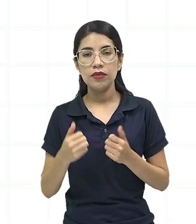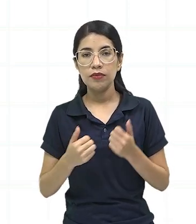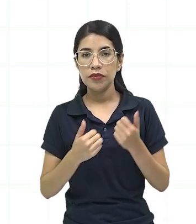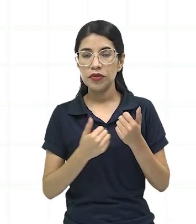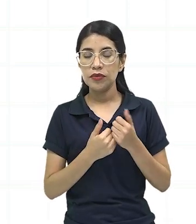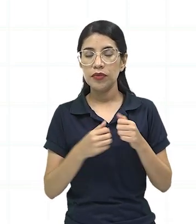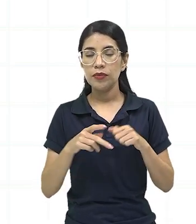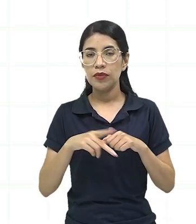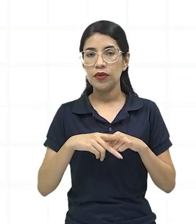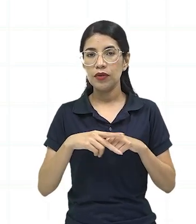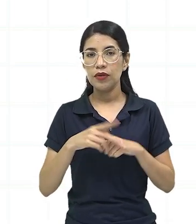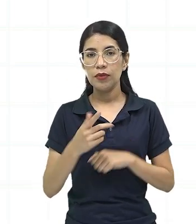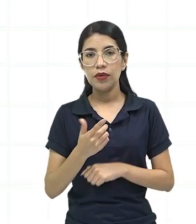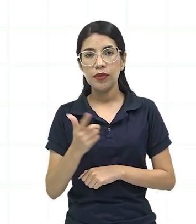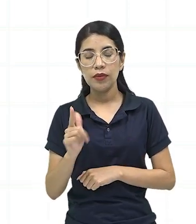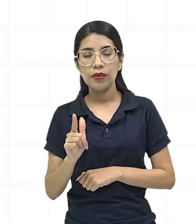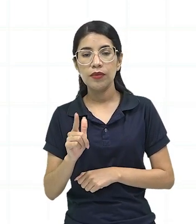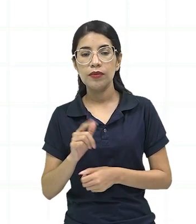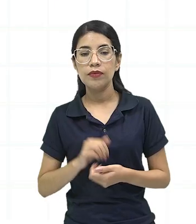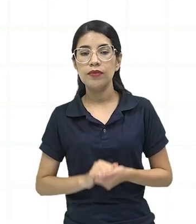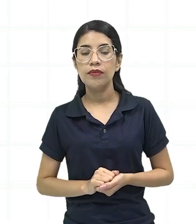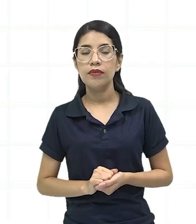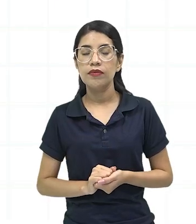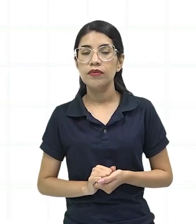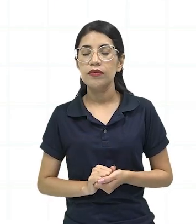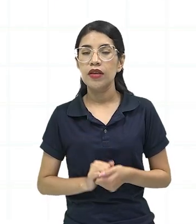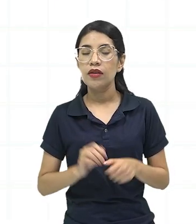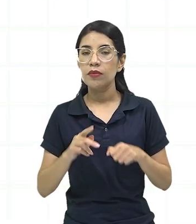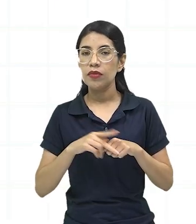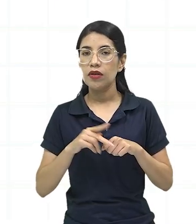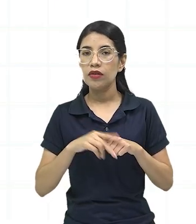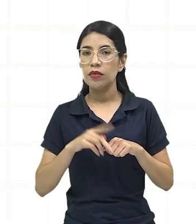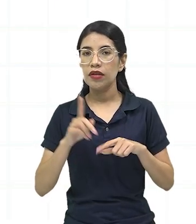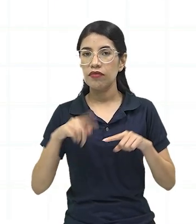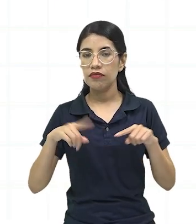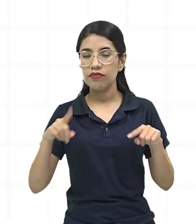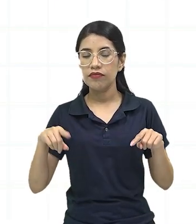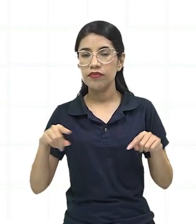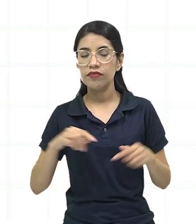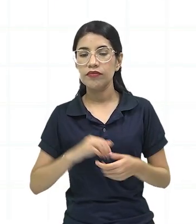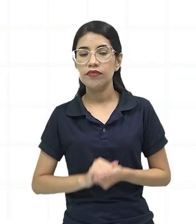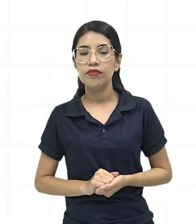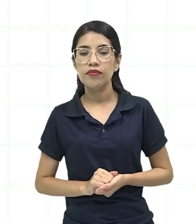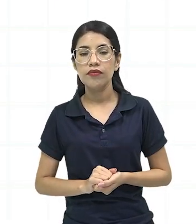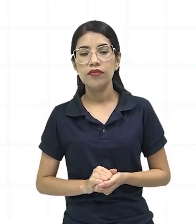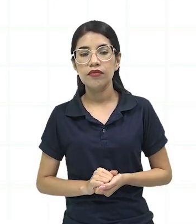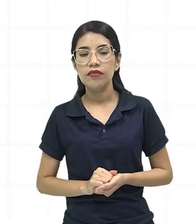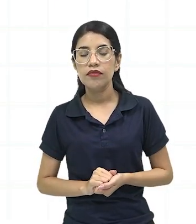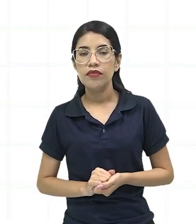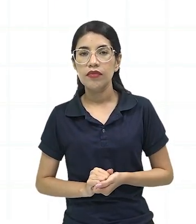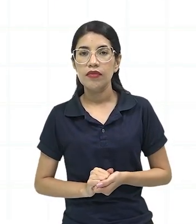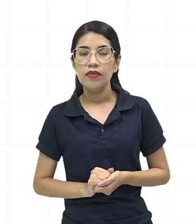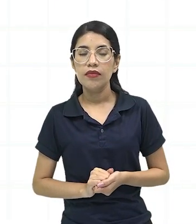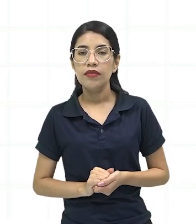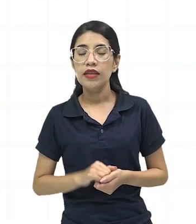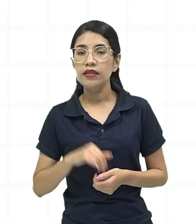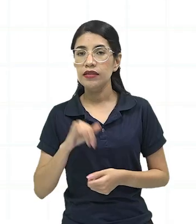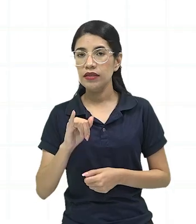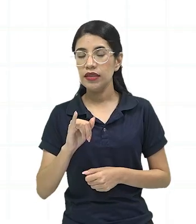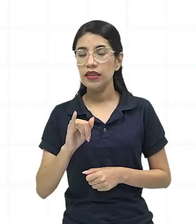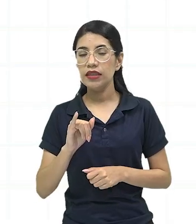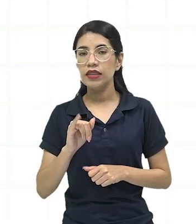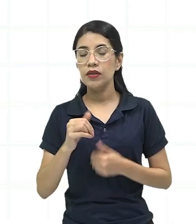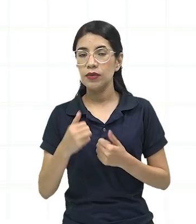outros pronomes que a gente já viu, né? Que são os nossos pronomes variáveis. O qual, a qual, os quais, as quais. Se eu fizer essa